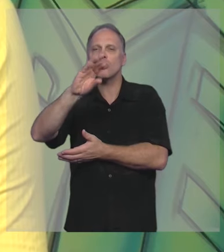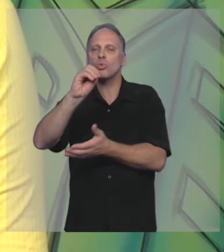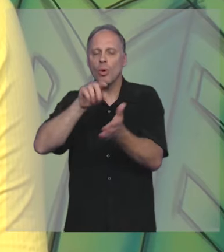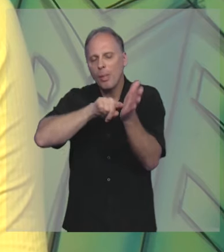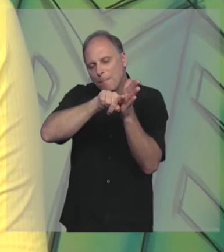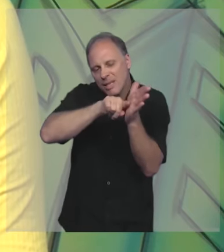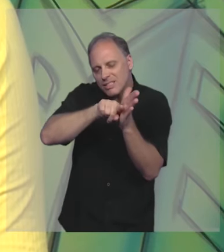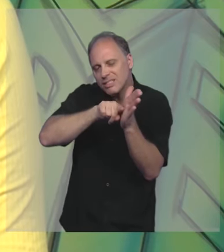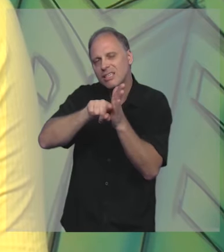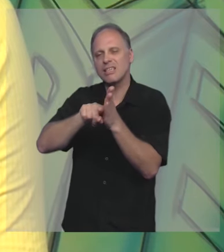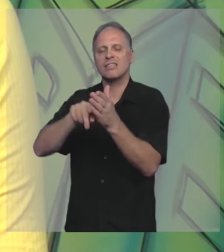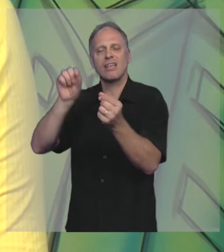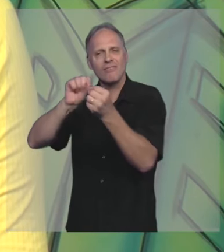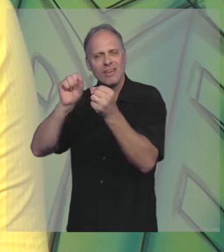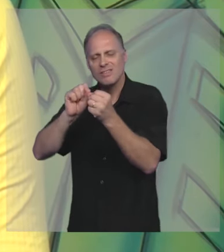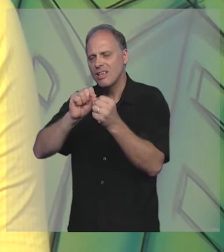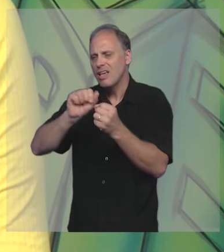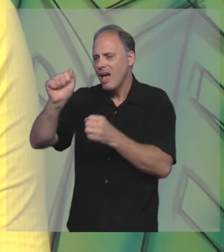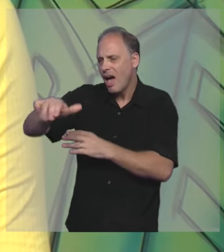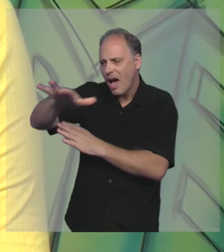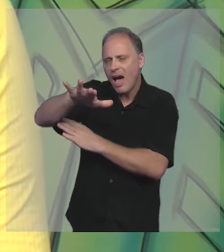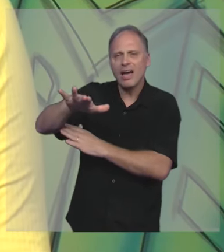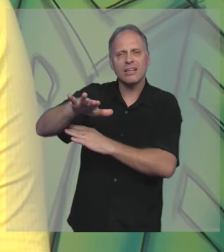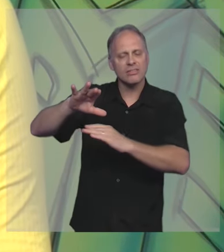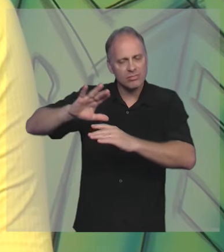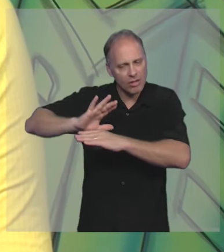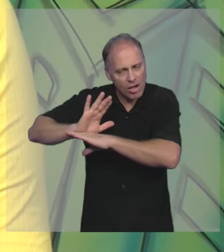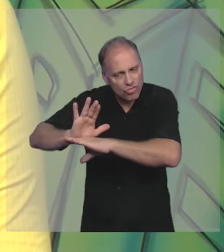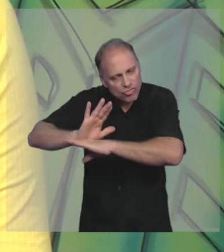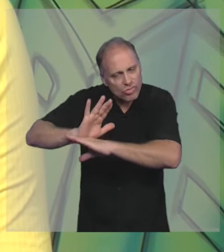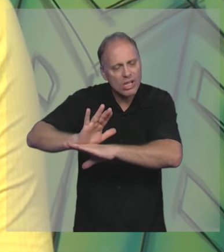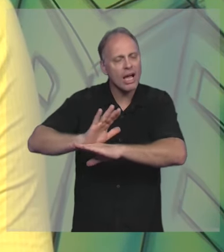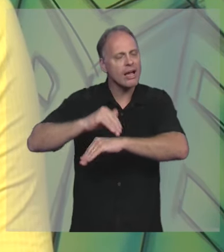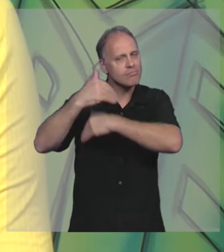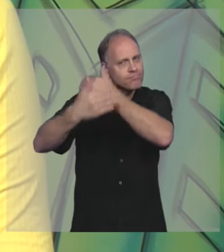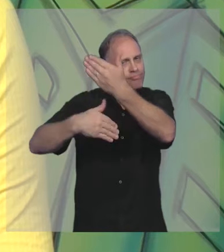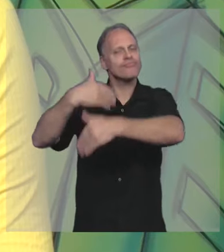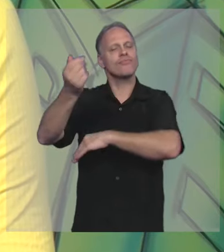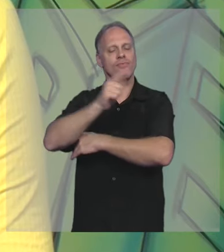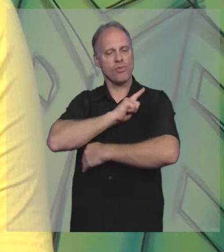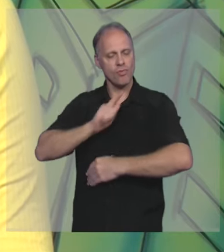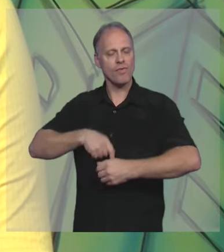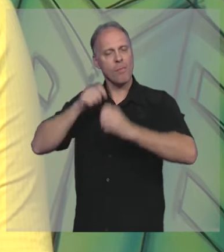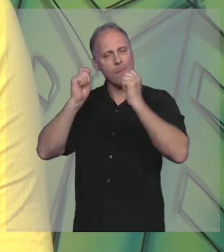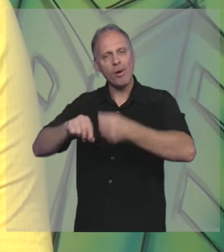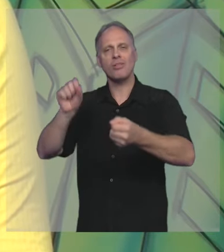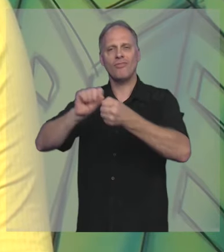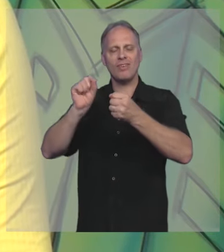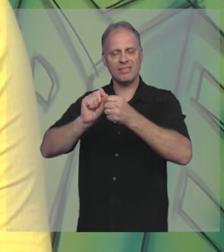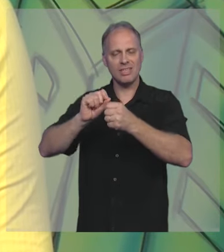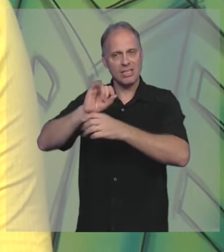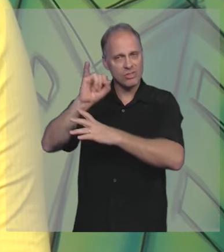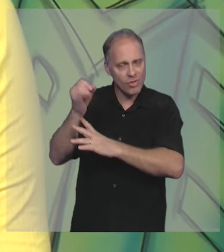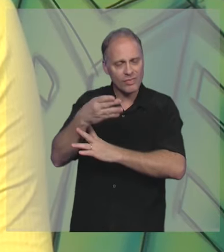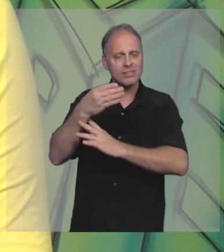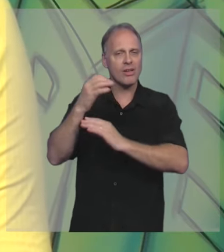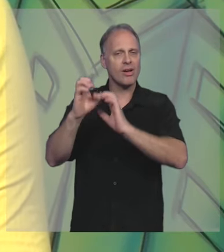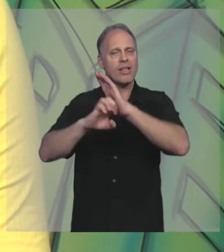com inúmeras áreas que existem de fomento exatamente para as áreas de pesquisa, de